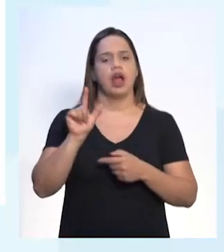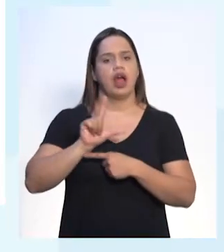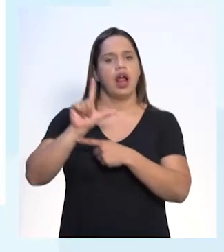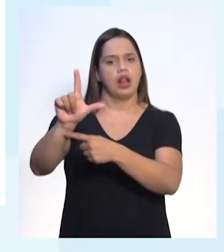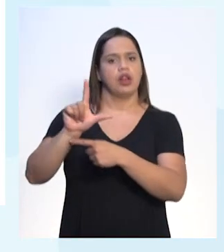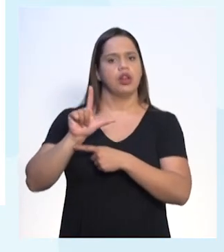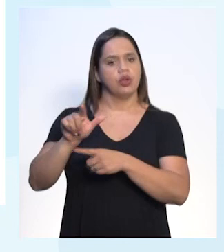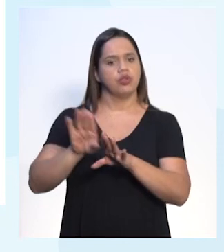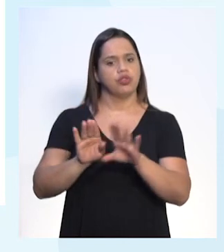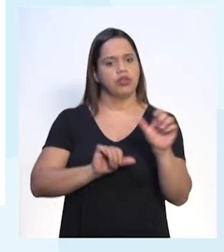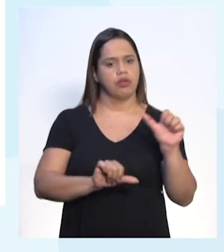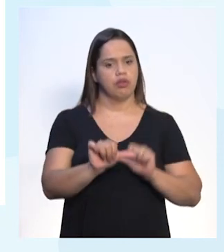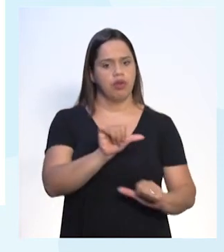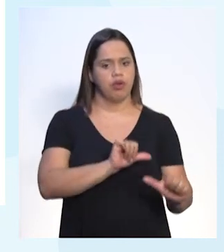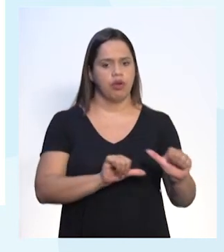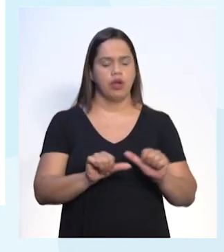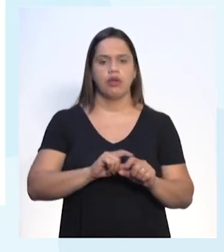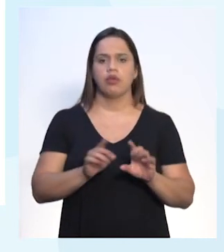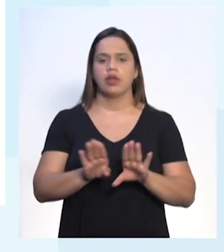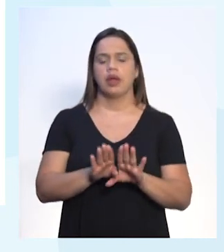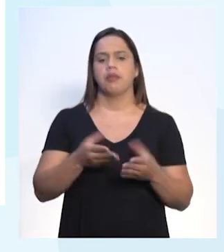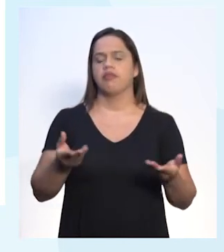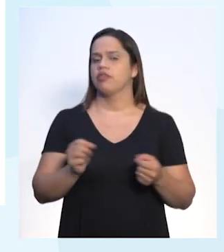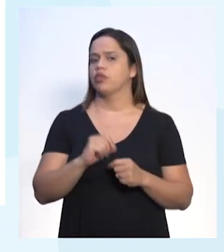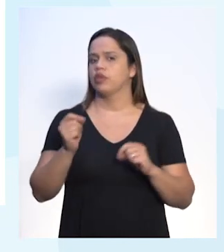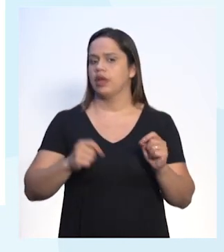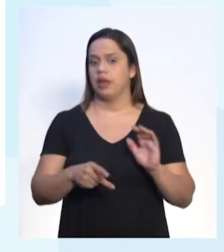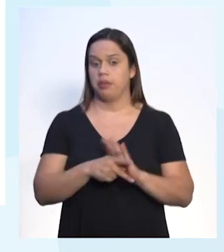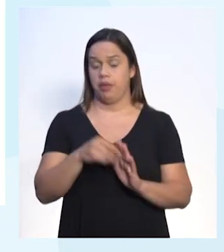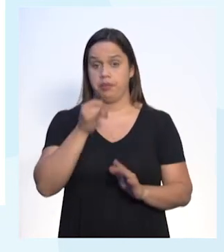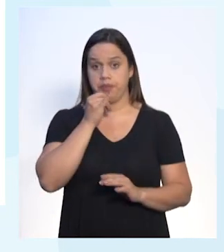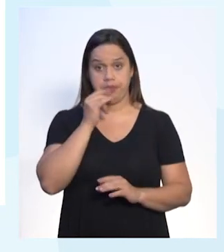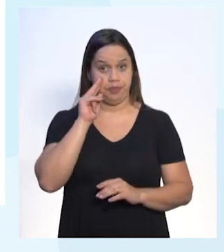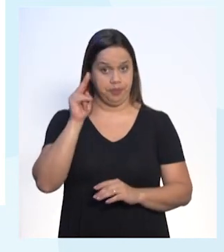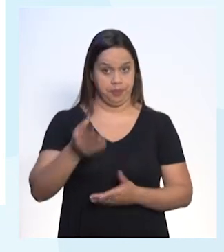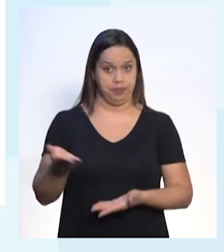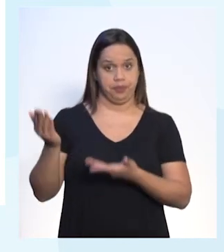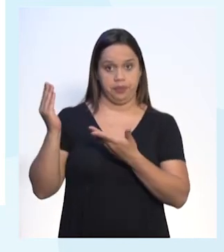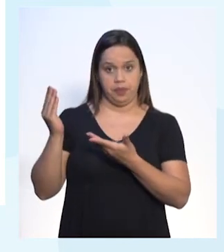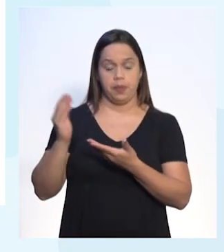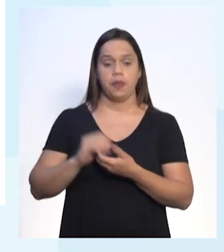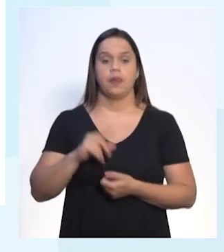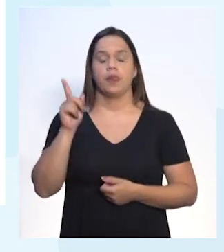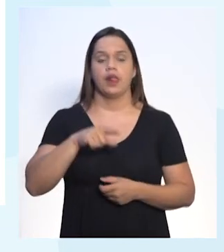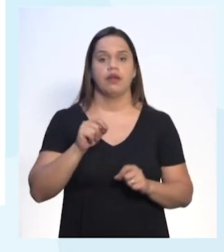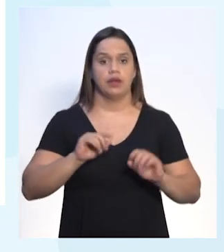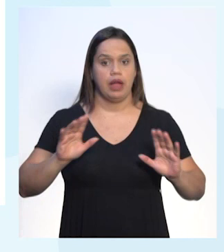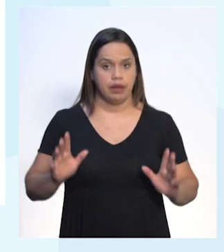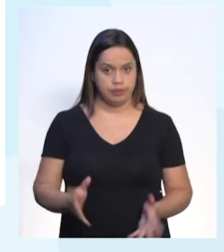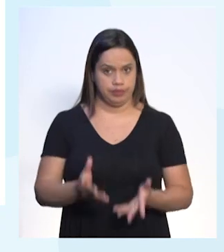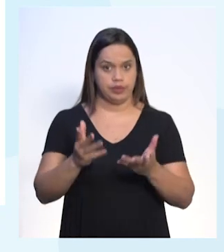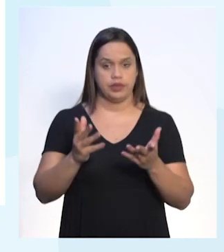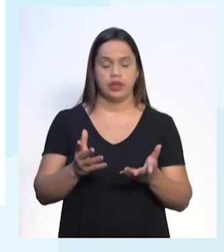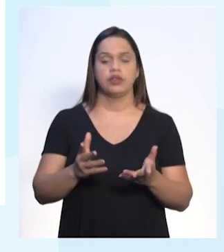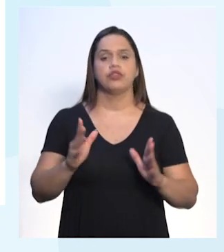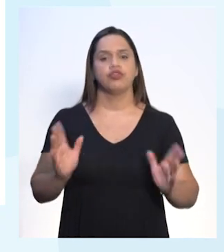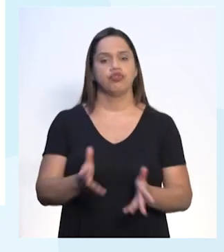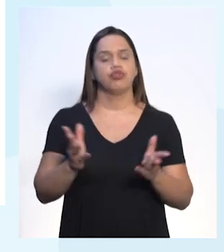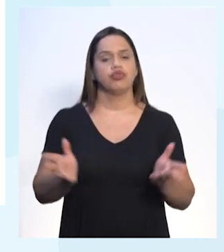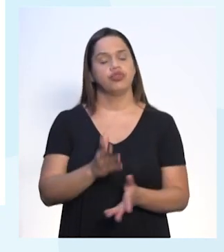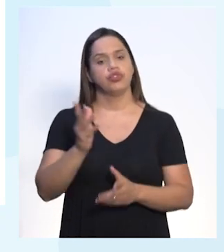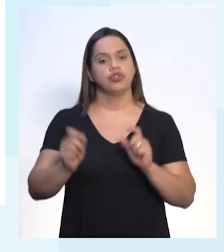tela. Então, para a logística reversa, ela primeiramente ela tem, né, ela incentiva